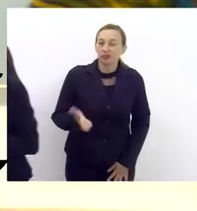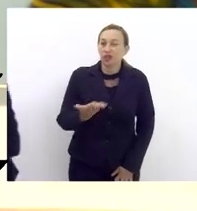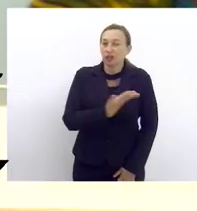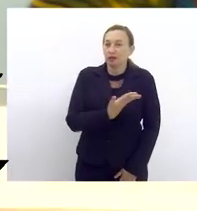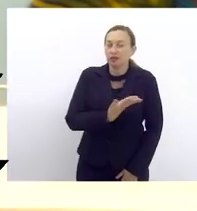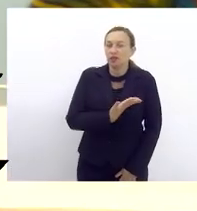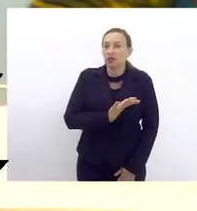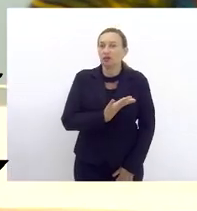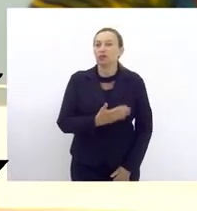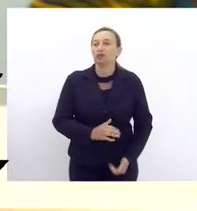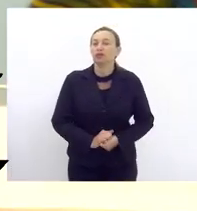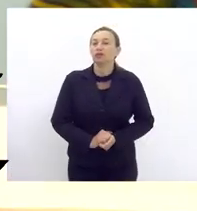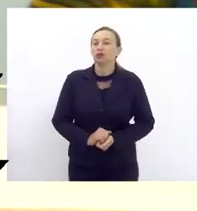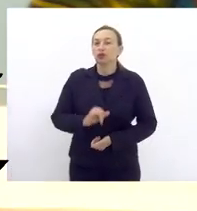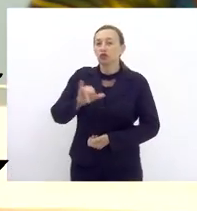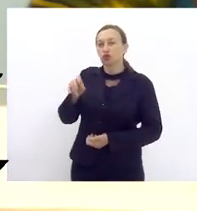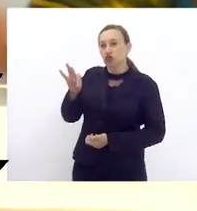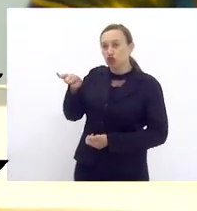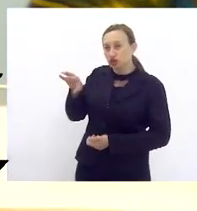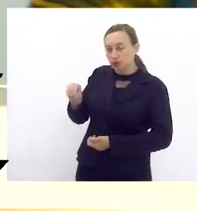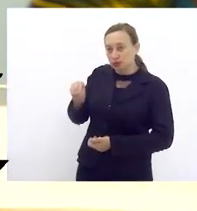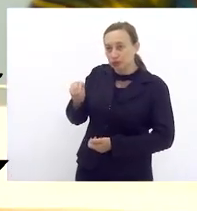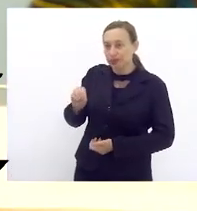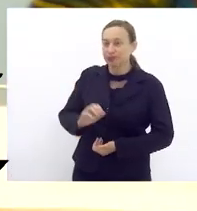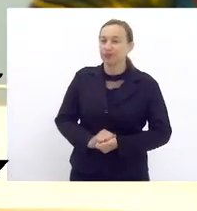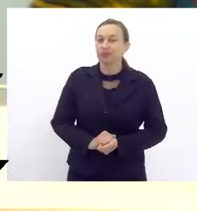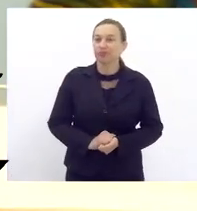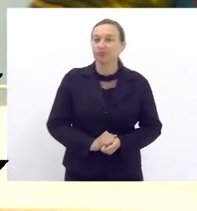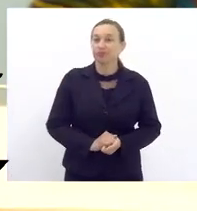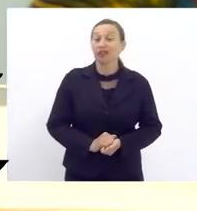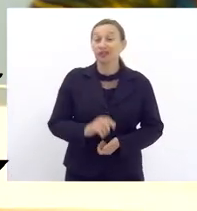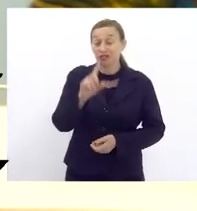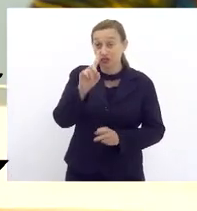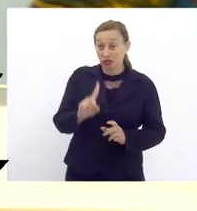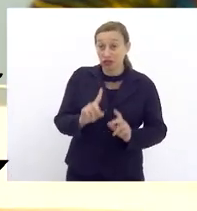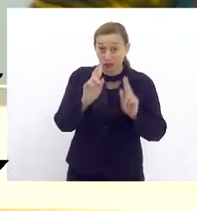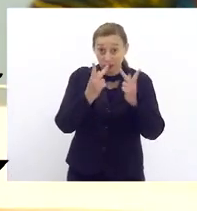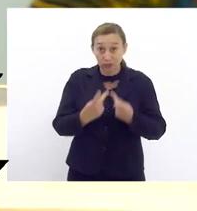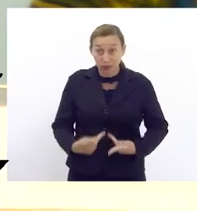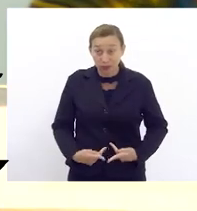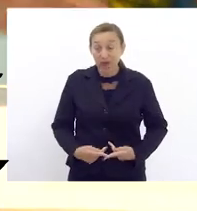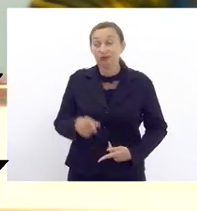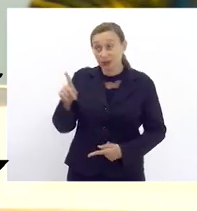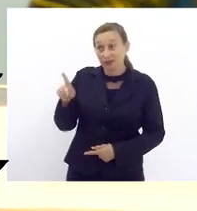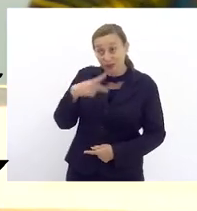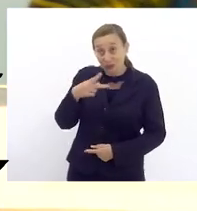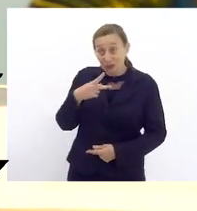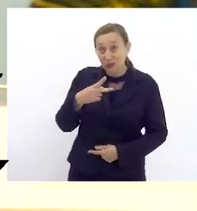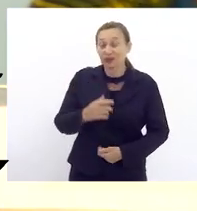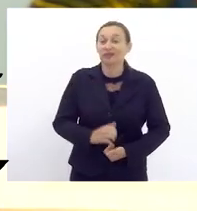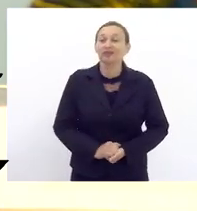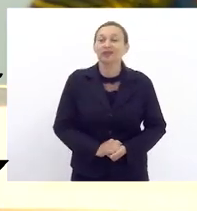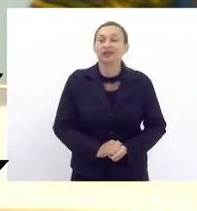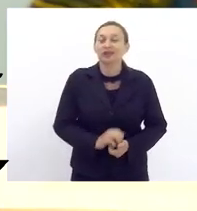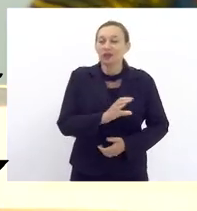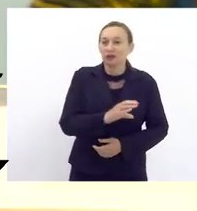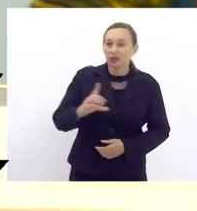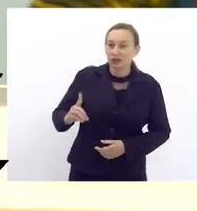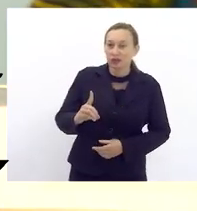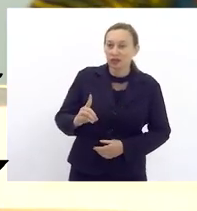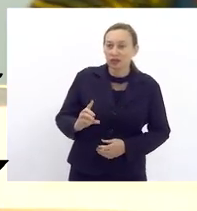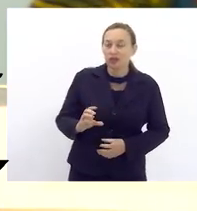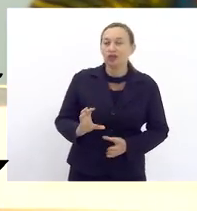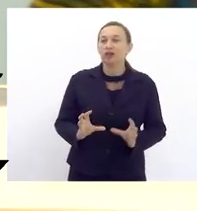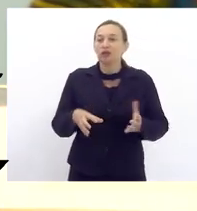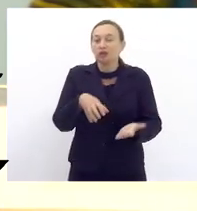desde quando eu estava assistindo em Direitos Humanos né como você falou eu coordenei o centro de promoção